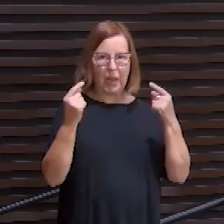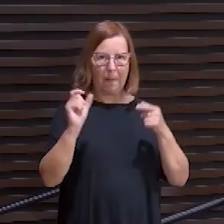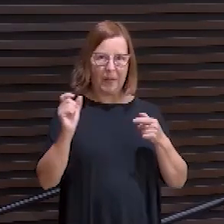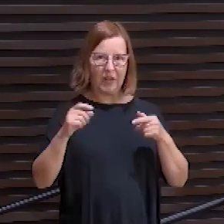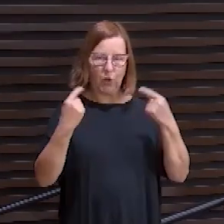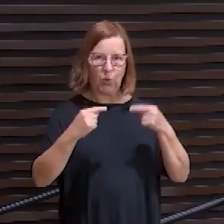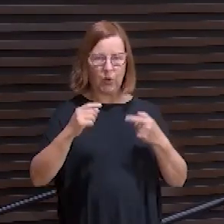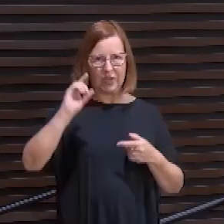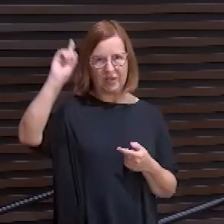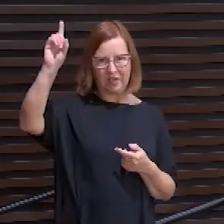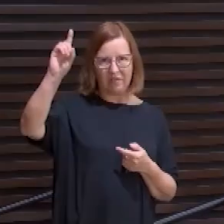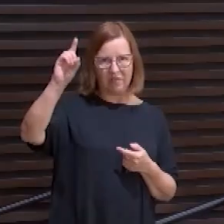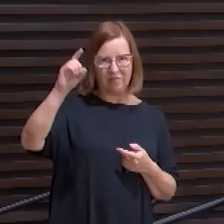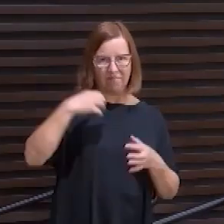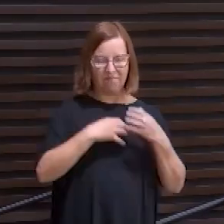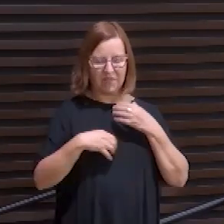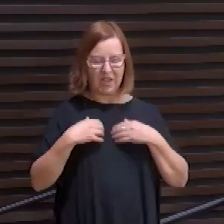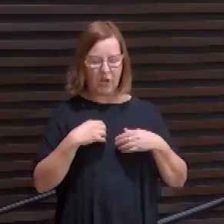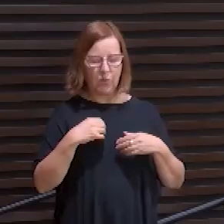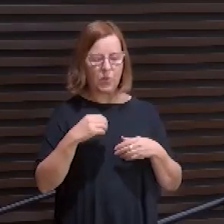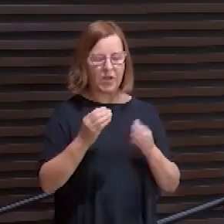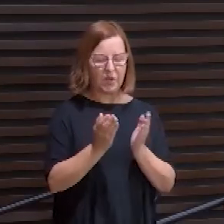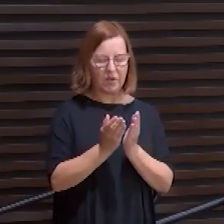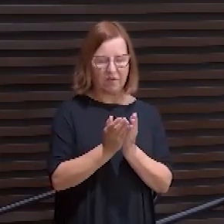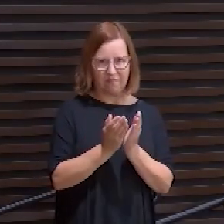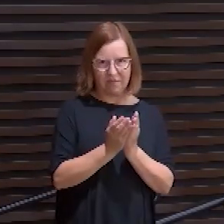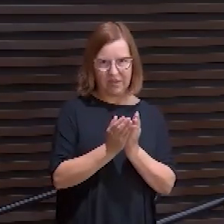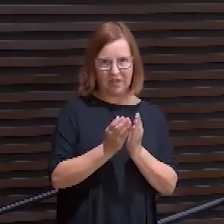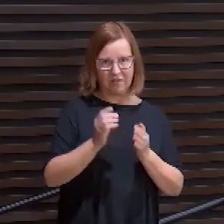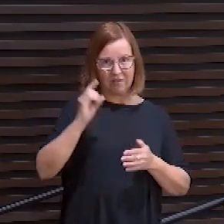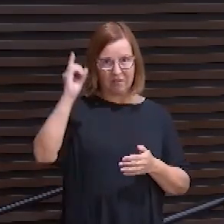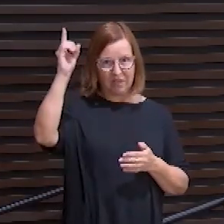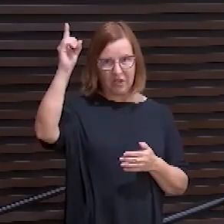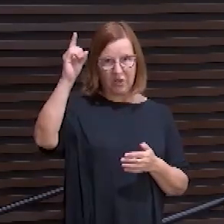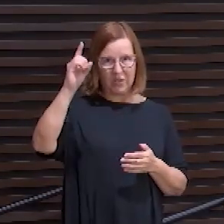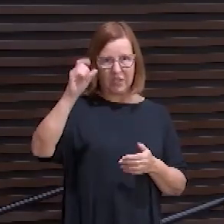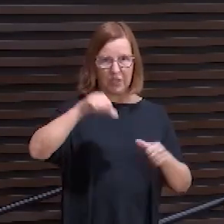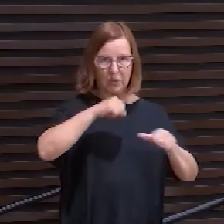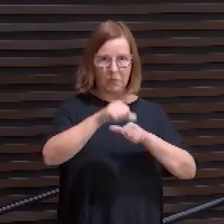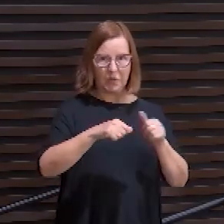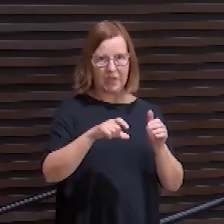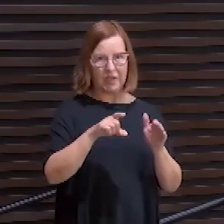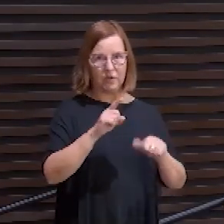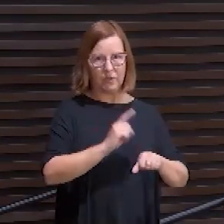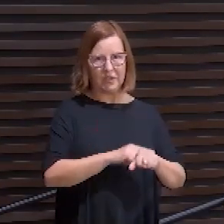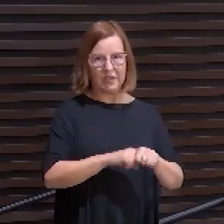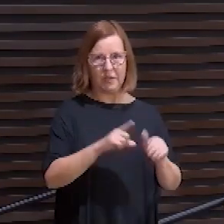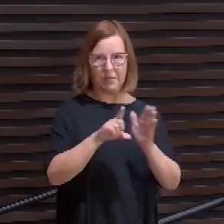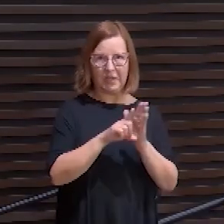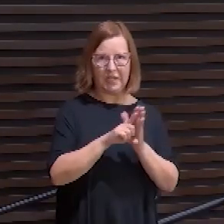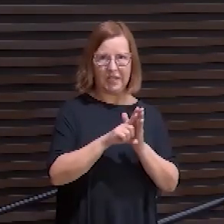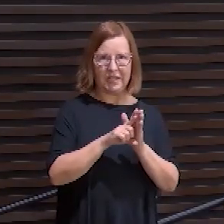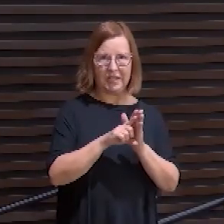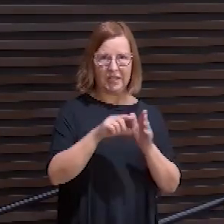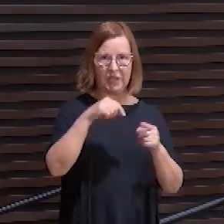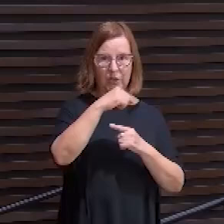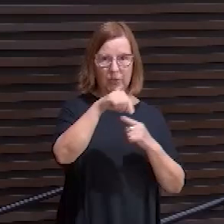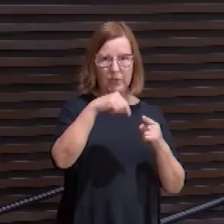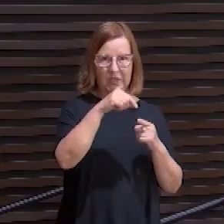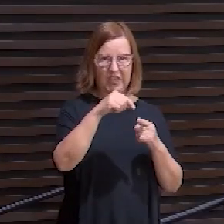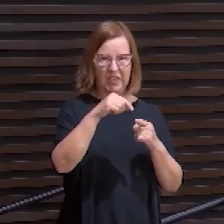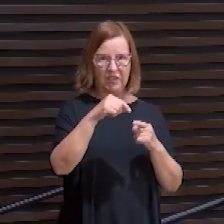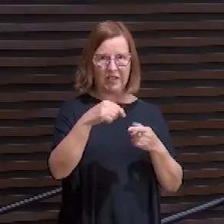os santos do Altíssimo e cuidará em mudar os tempos e a lei. E os santos lhe